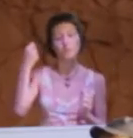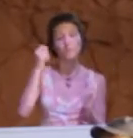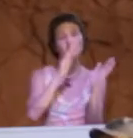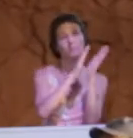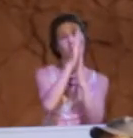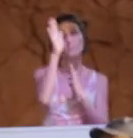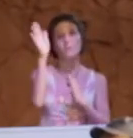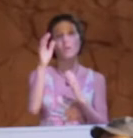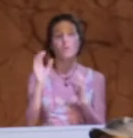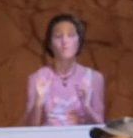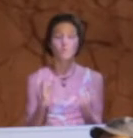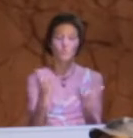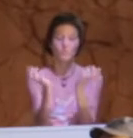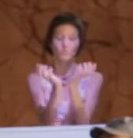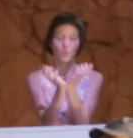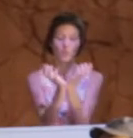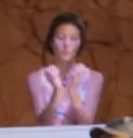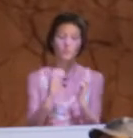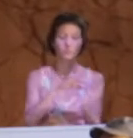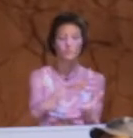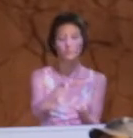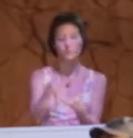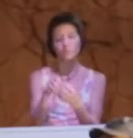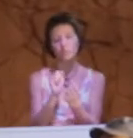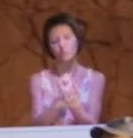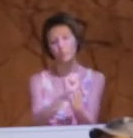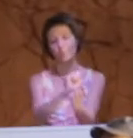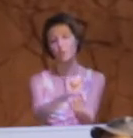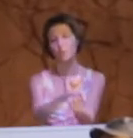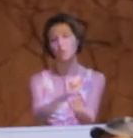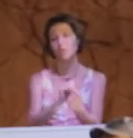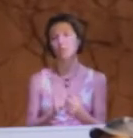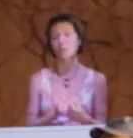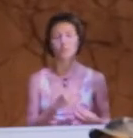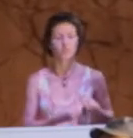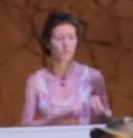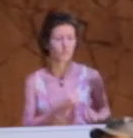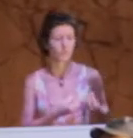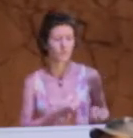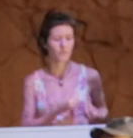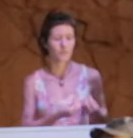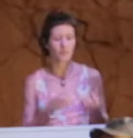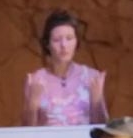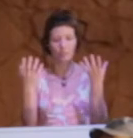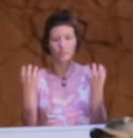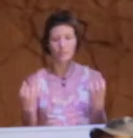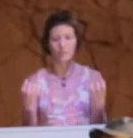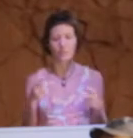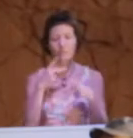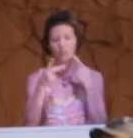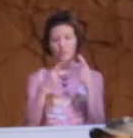hoje. Senão, não estaremos vivos. Tem hora que temos que fazer de morto para continuarmos vivos, tem hora que temos que fazer de fraco para